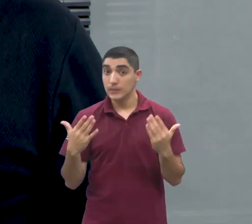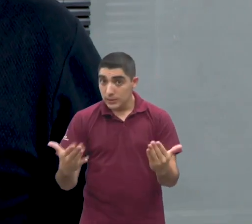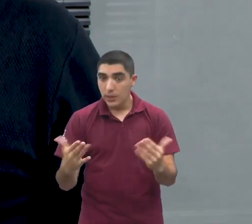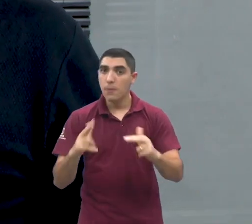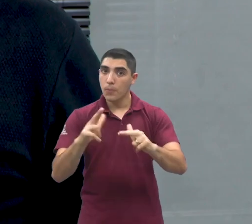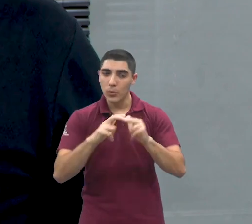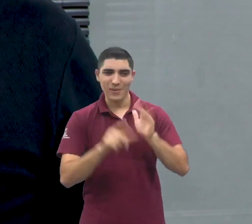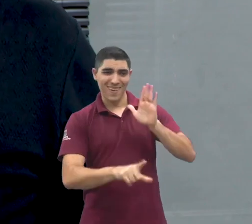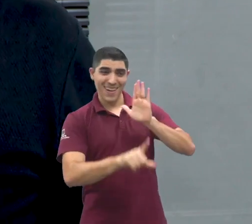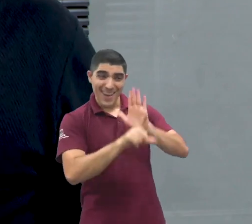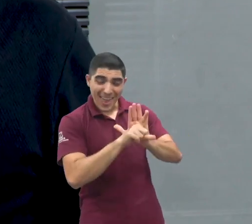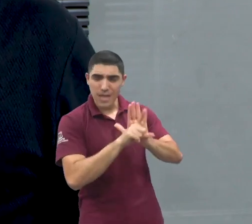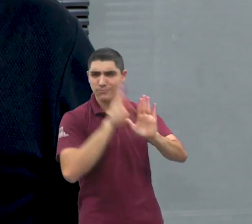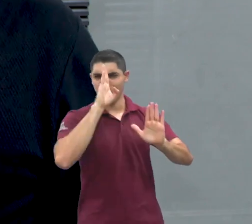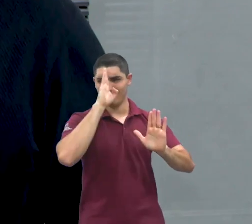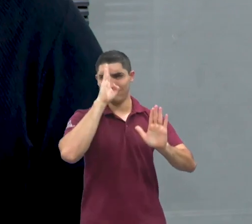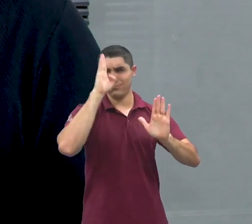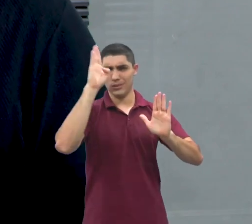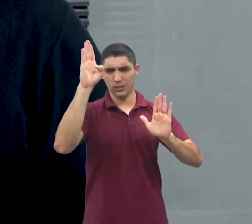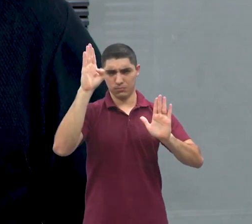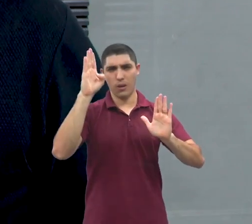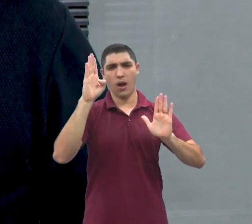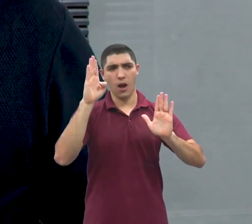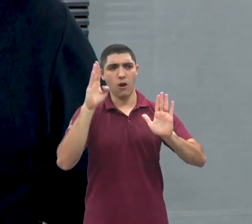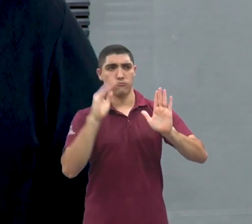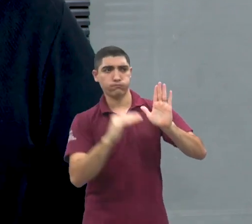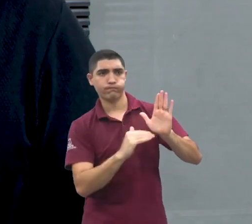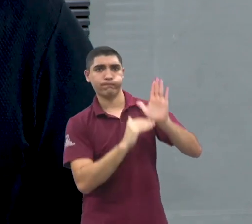todo das leis mães do